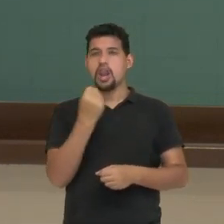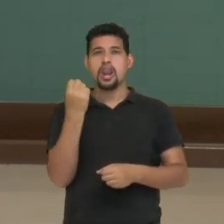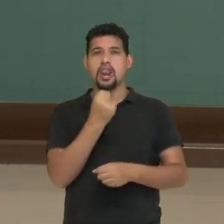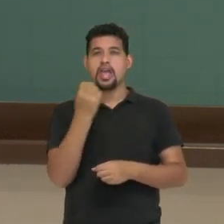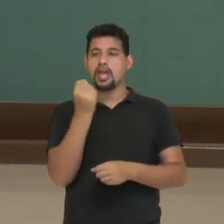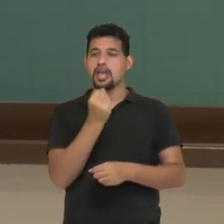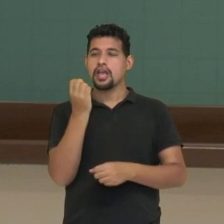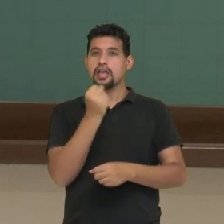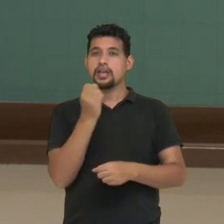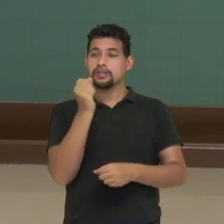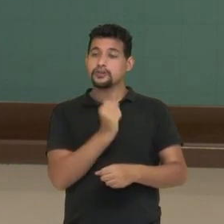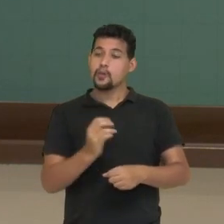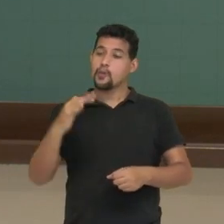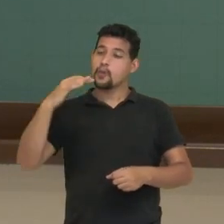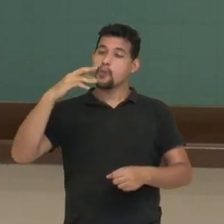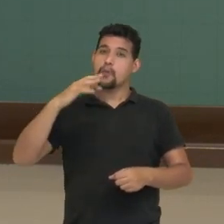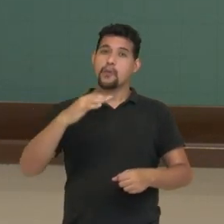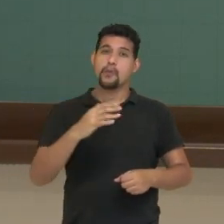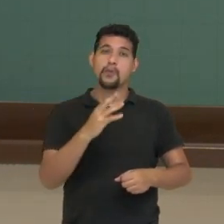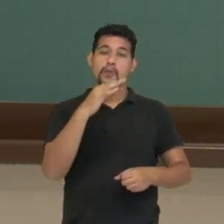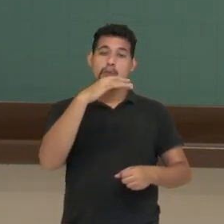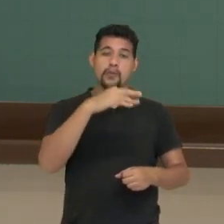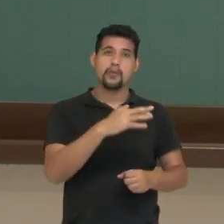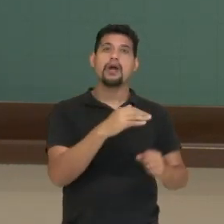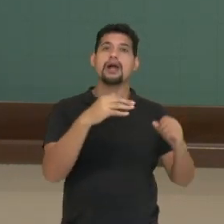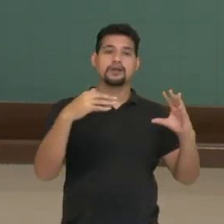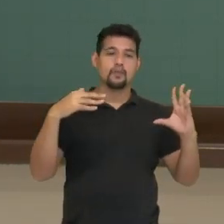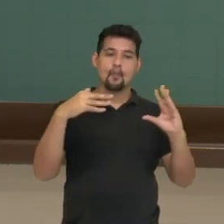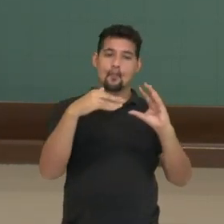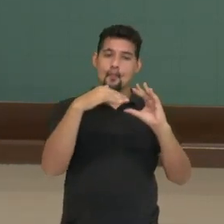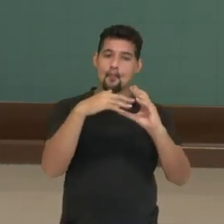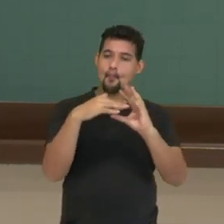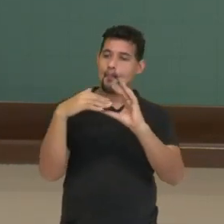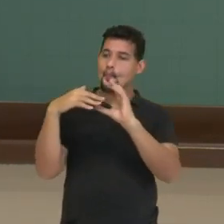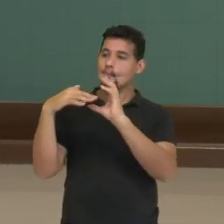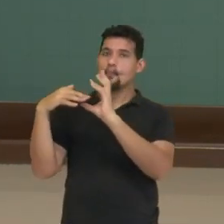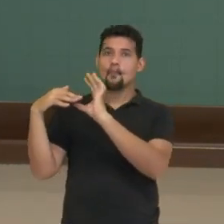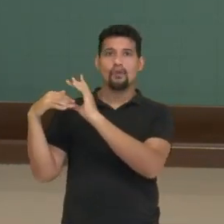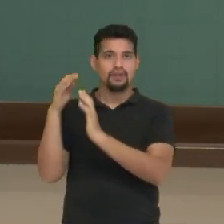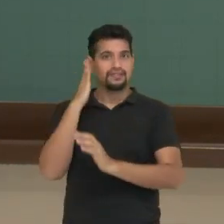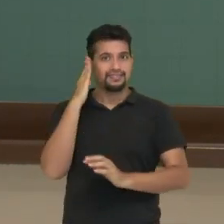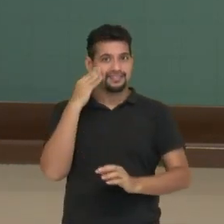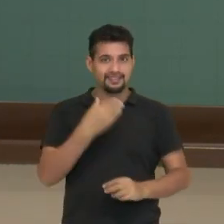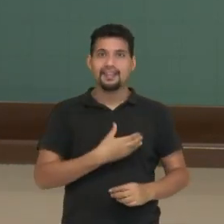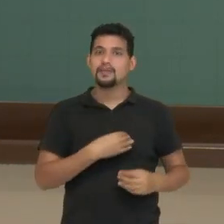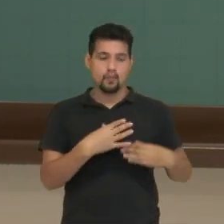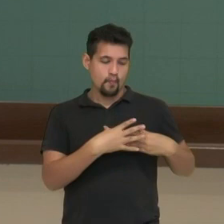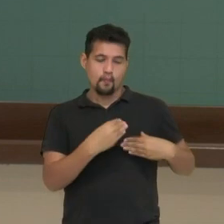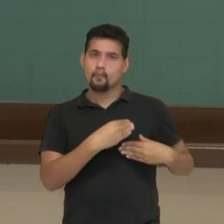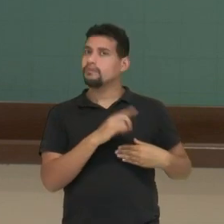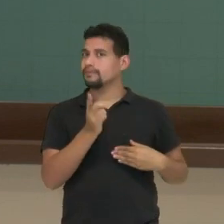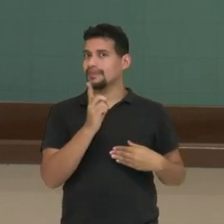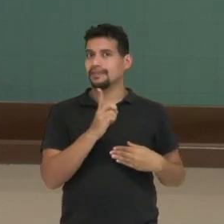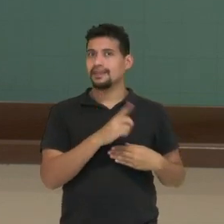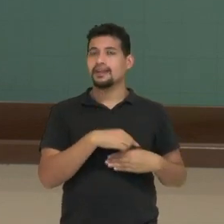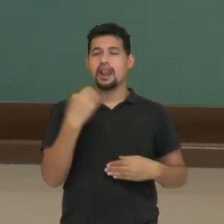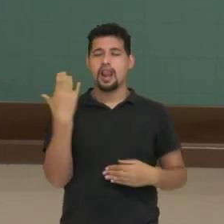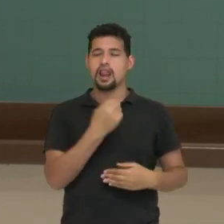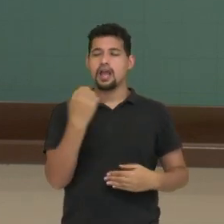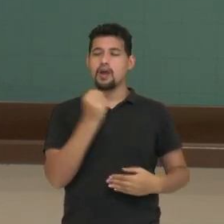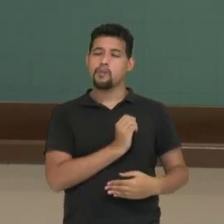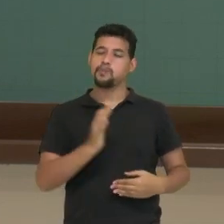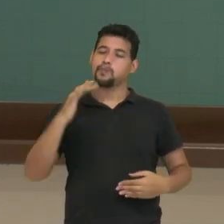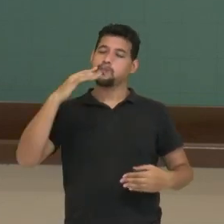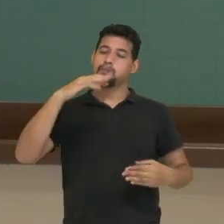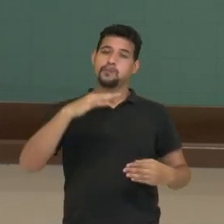da baleia fica sempre próximo da mãe, tá? Para ele conseguir pegar o máximo que ele conseguir de leite ali próximo da mãe, tá?